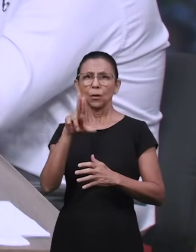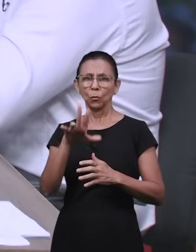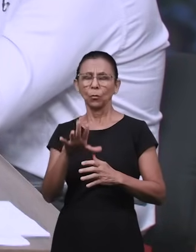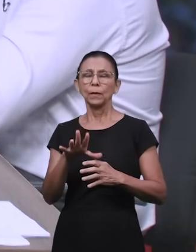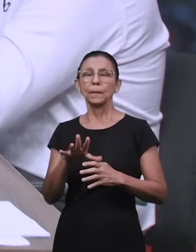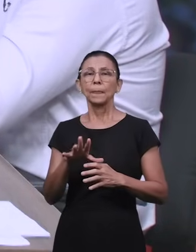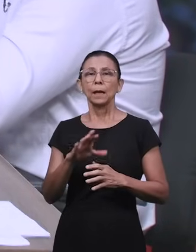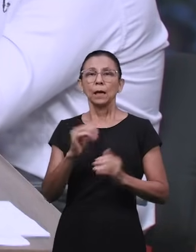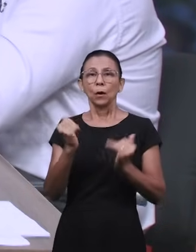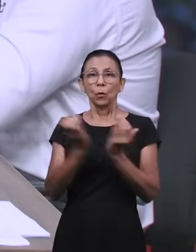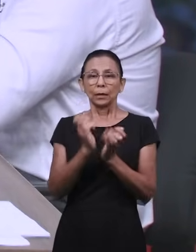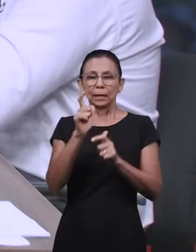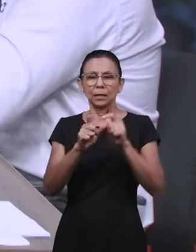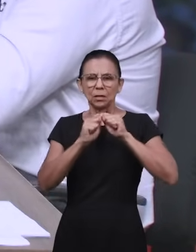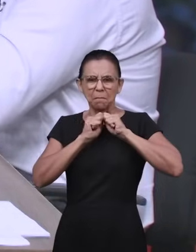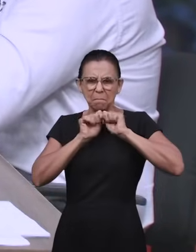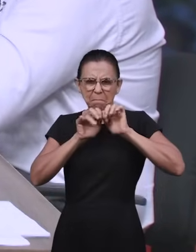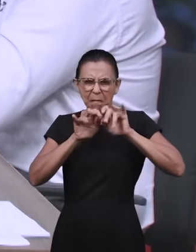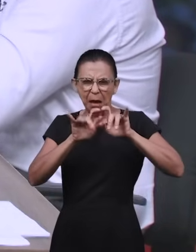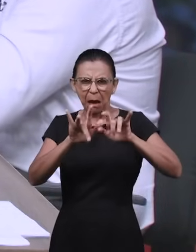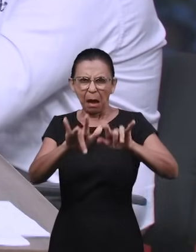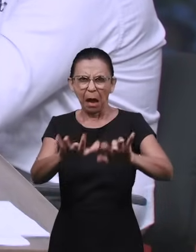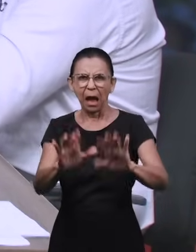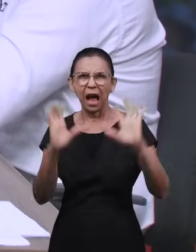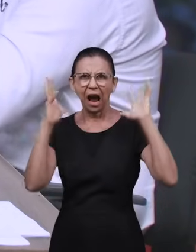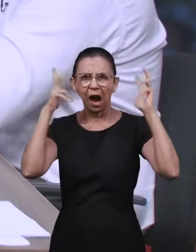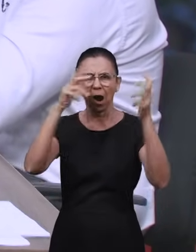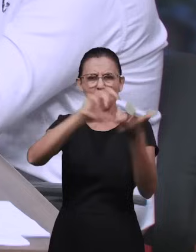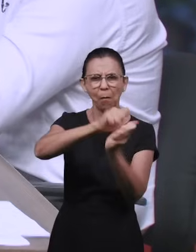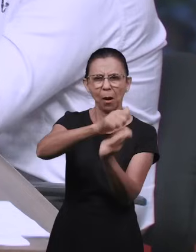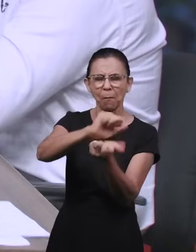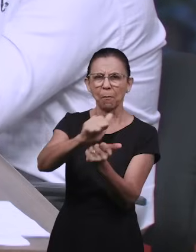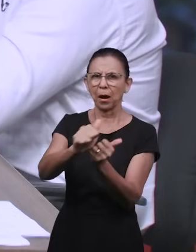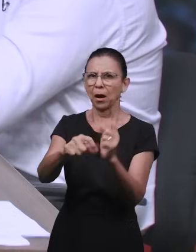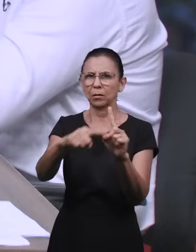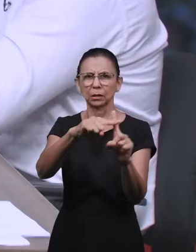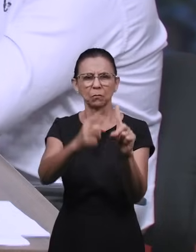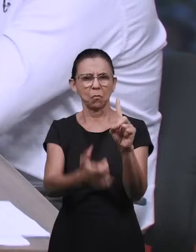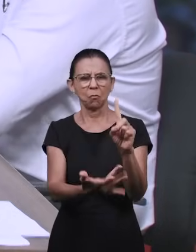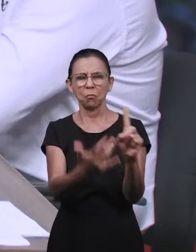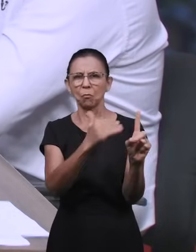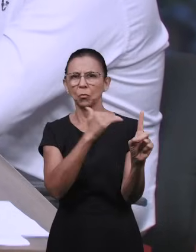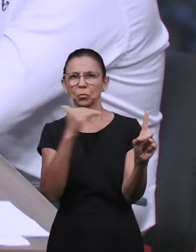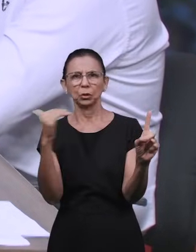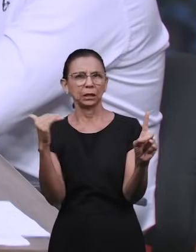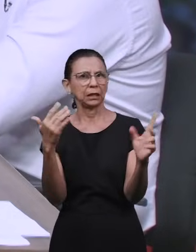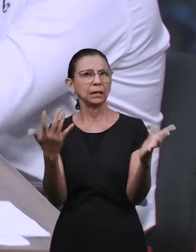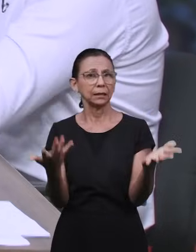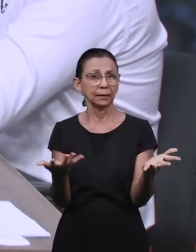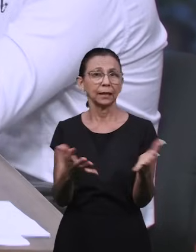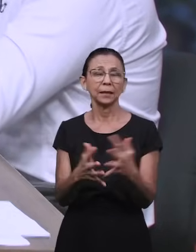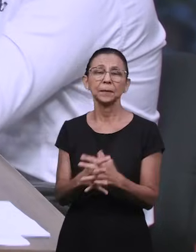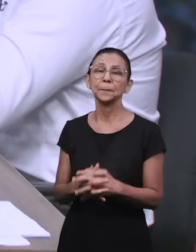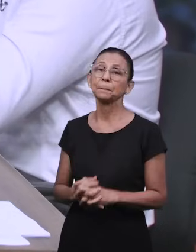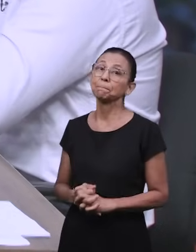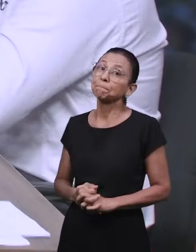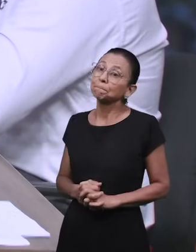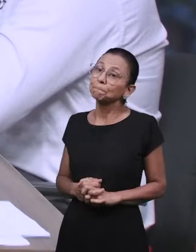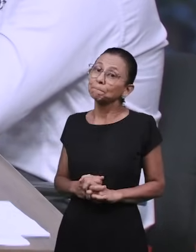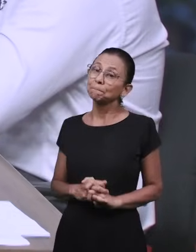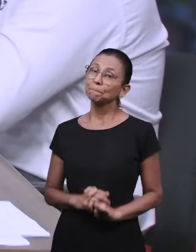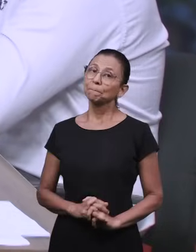se houvesse um bloqueio para com essas pessoas que estavam entrando pelo cristianismo